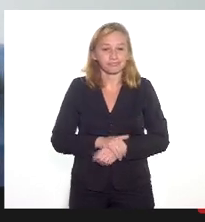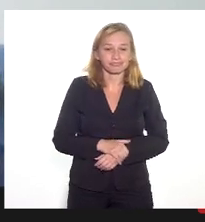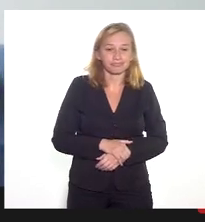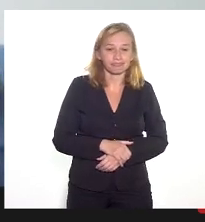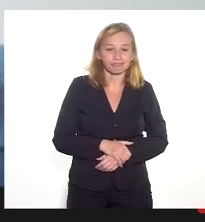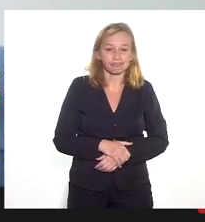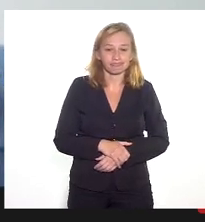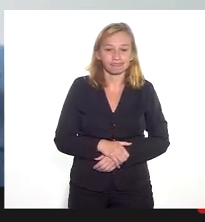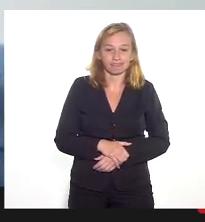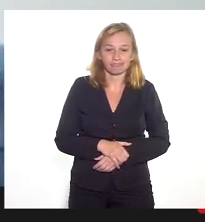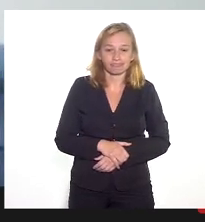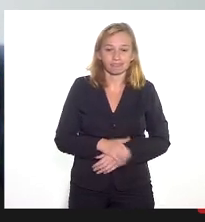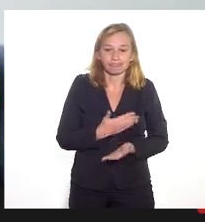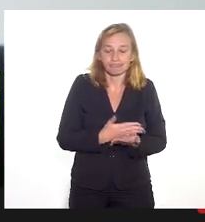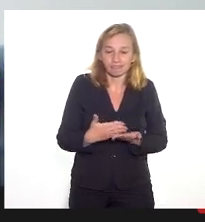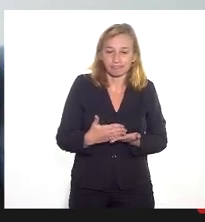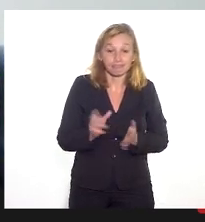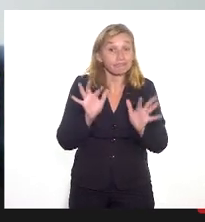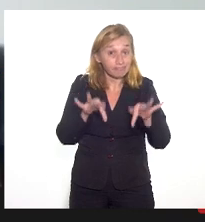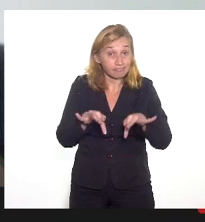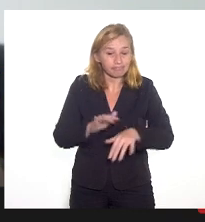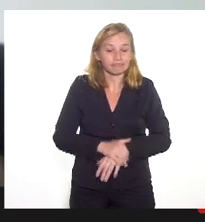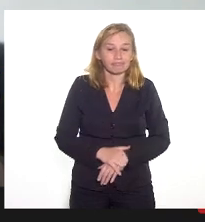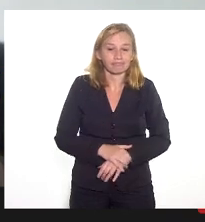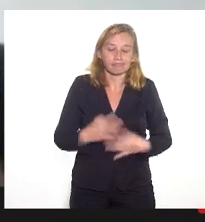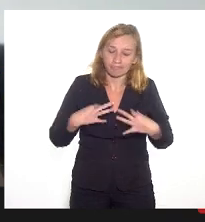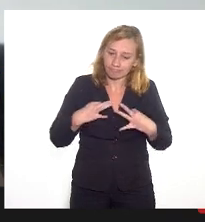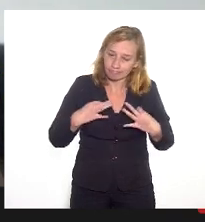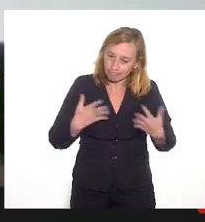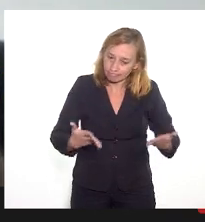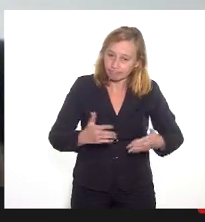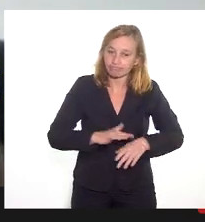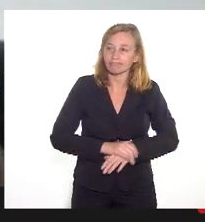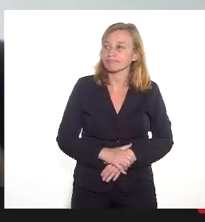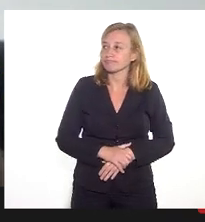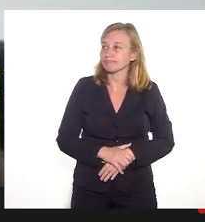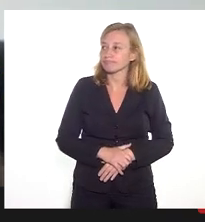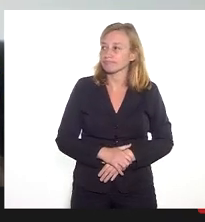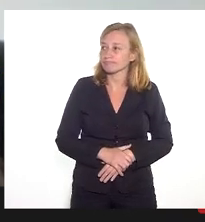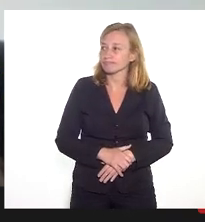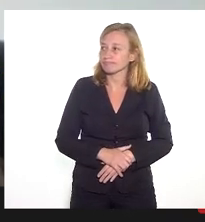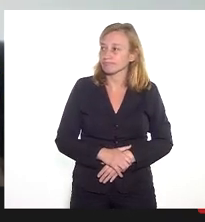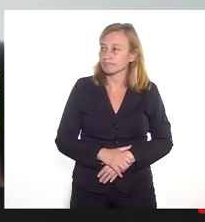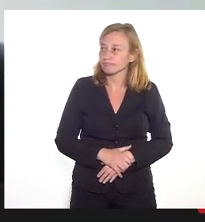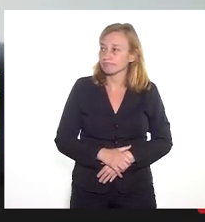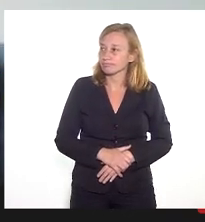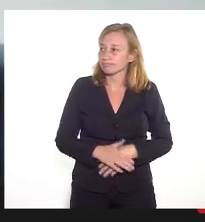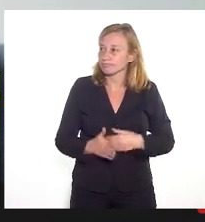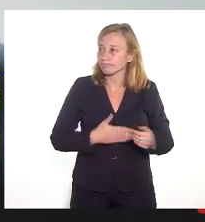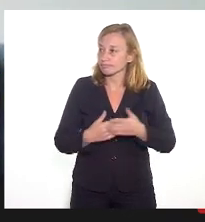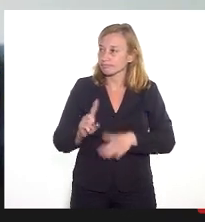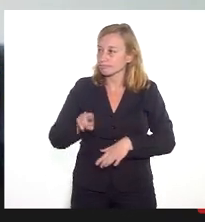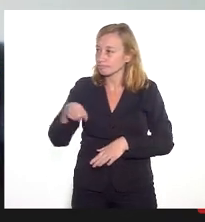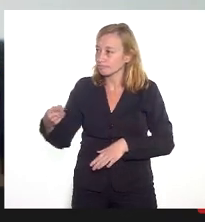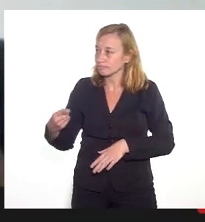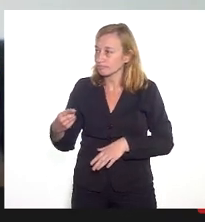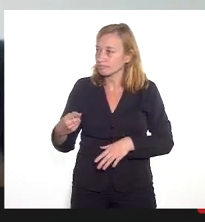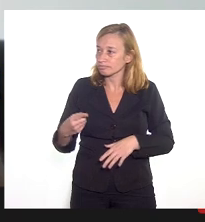quero começar pelo final, né? Me colocando à disposição para qualquer outro